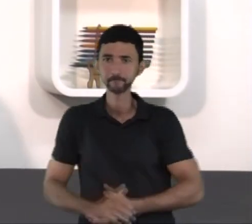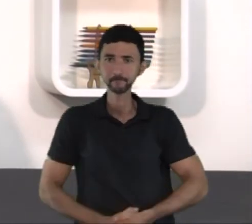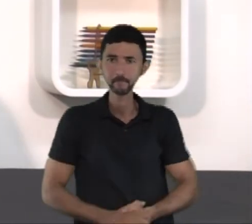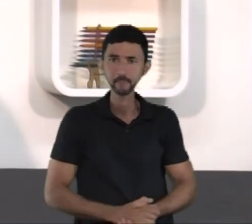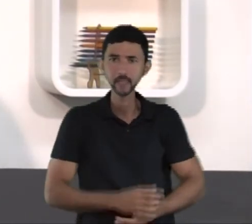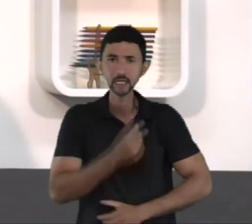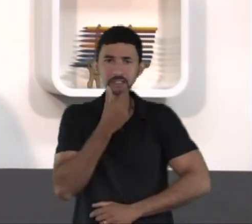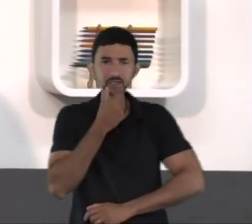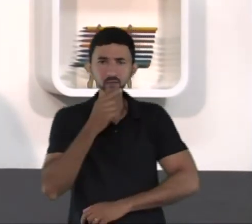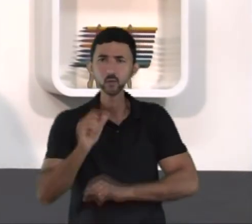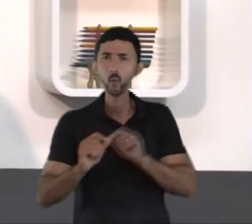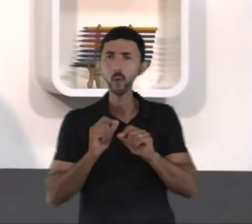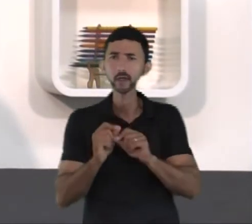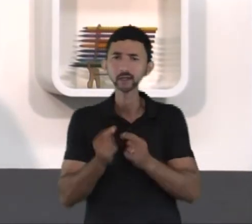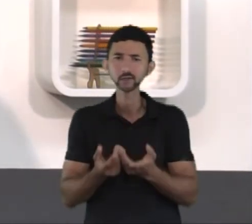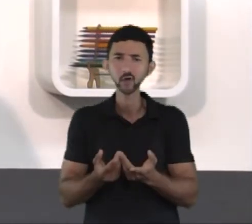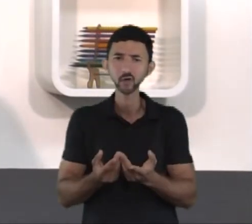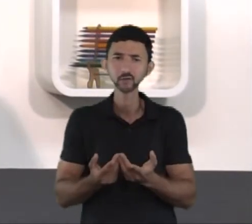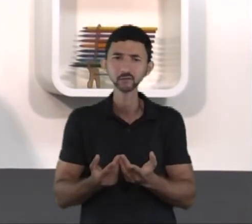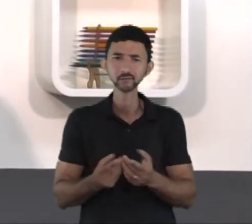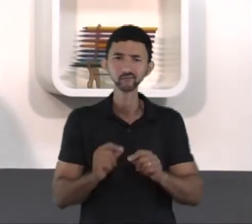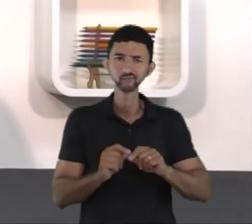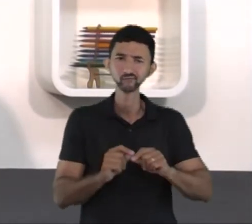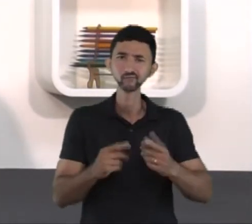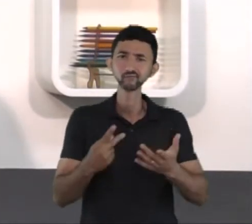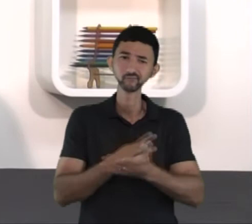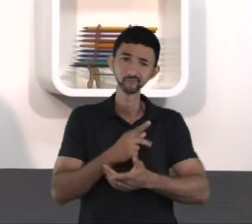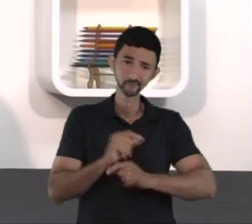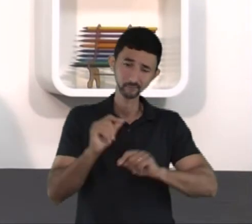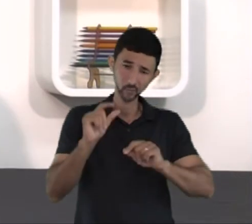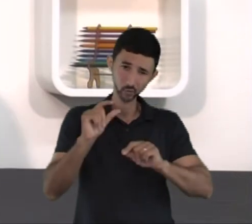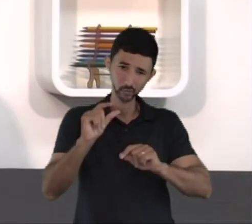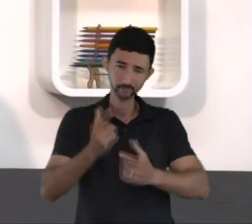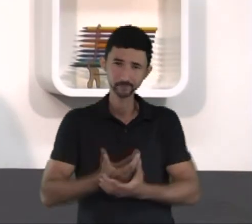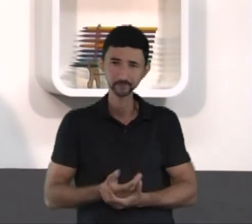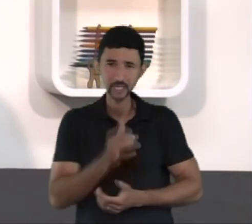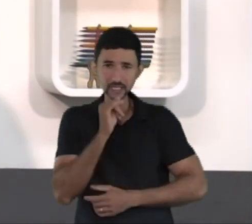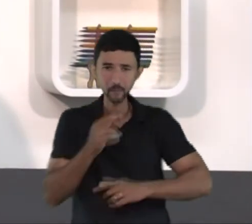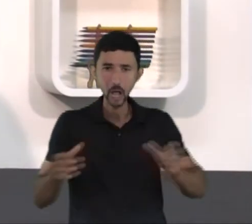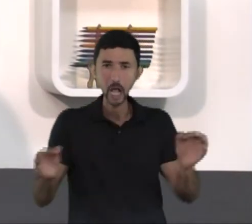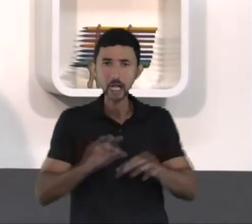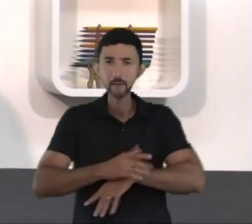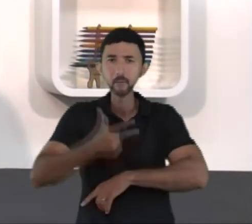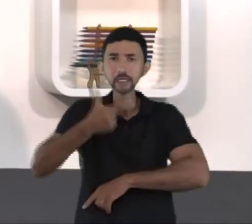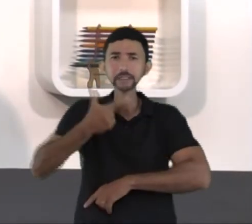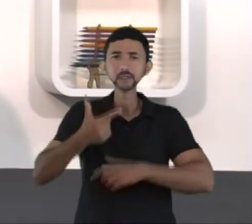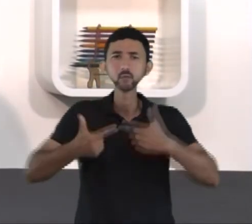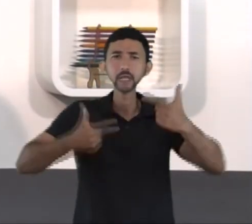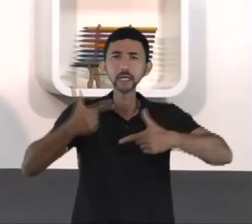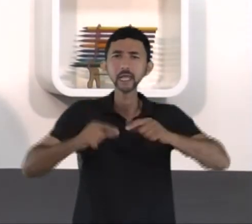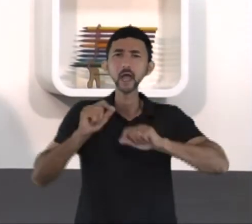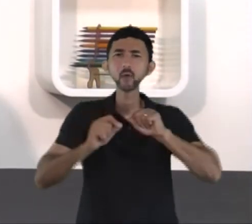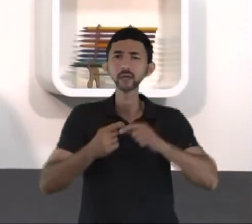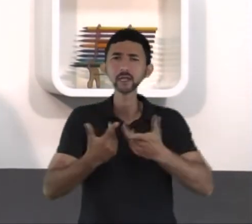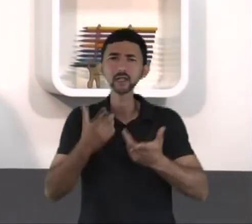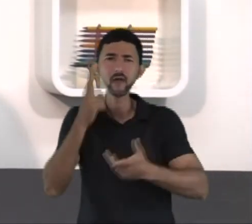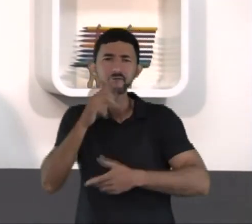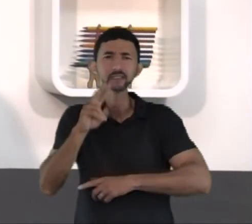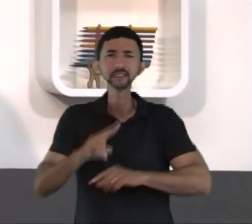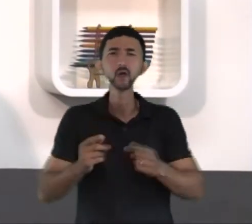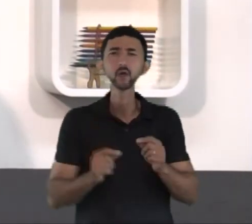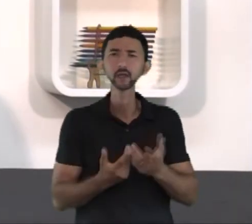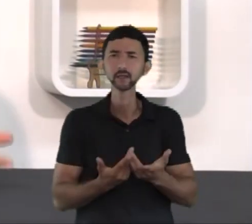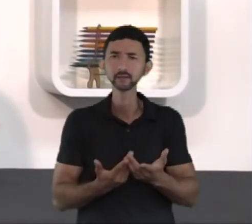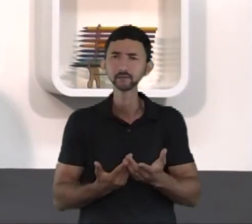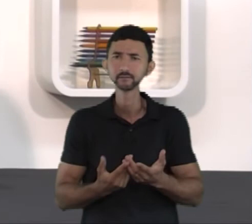Pearl Harbor atacado na Segunda Guerra Mundial. Então, quando acabou a Segunda Guerra Mundial, quem realmente saiu vencedor dessa